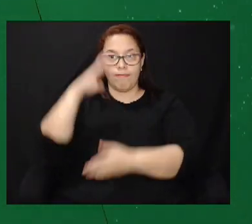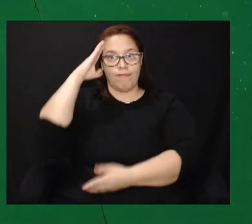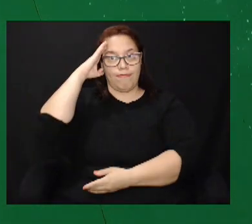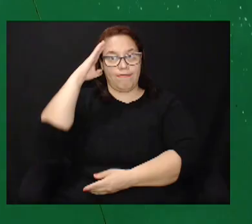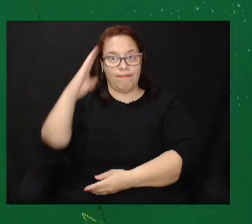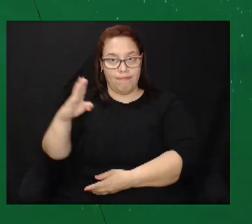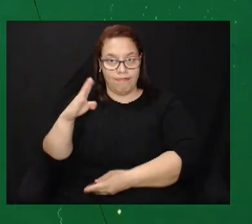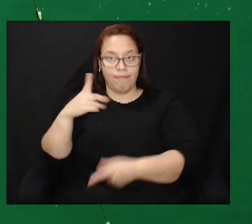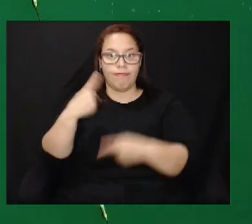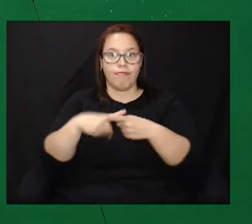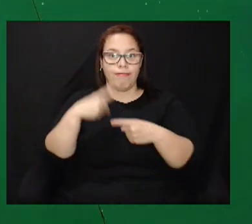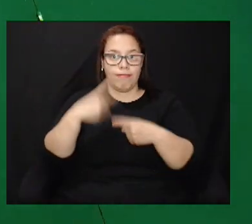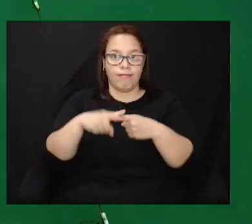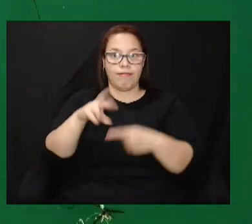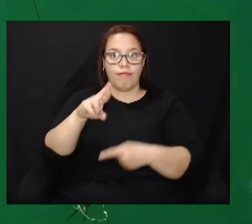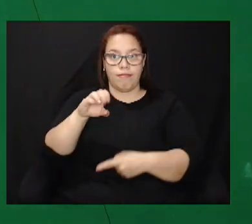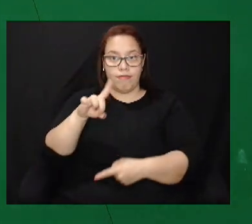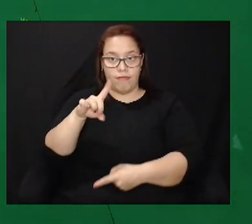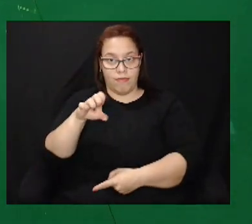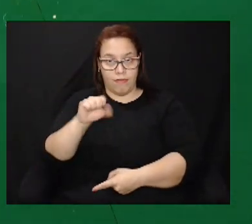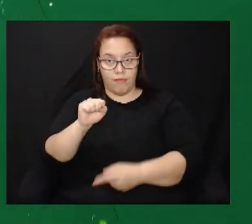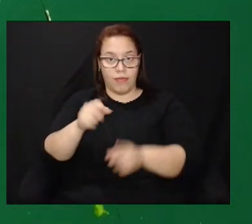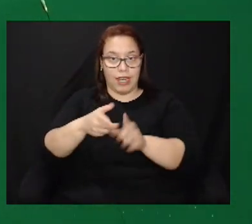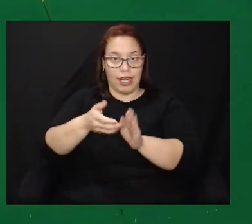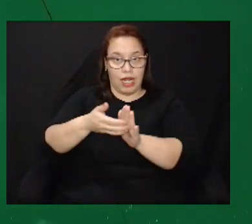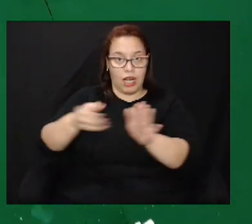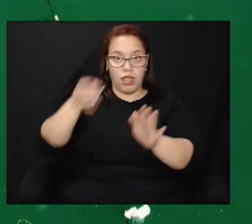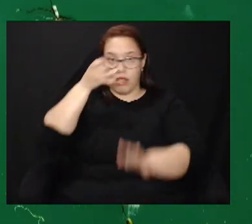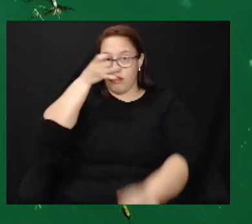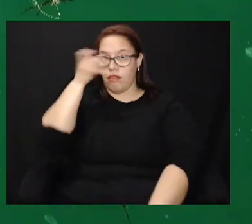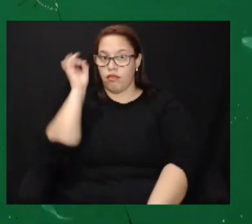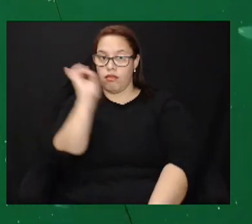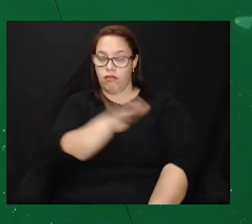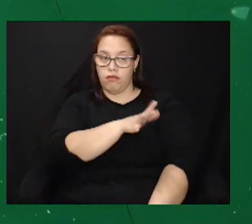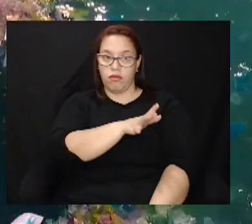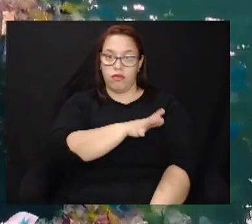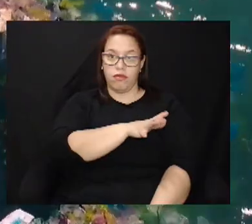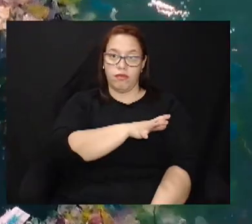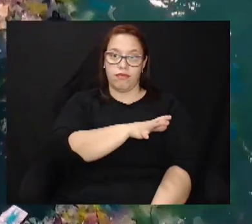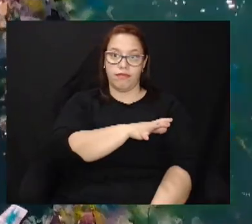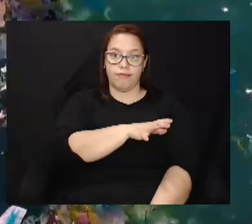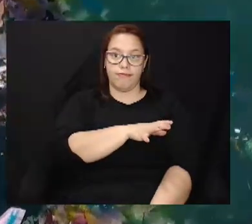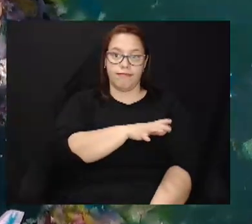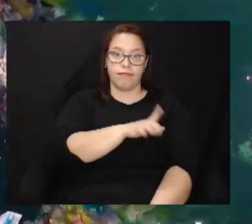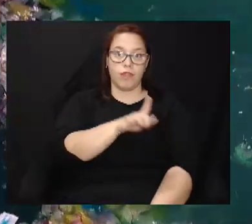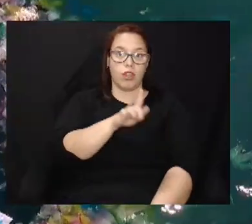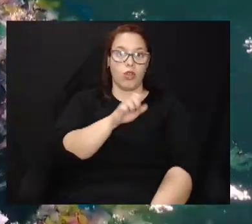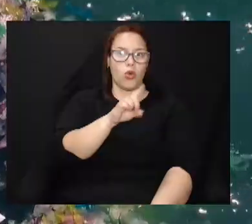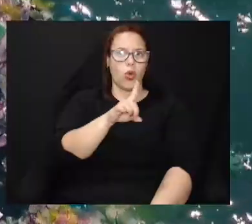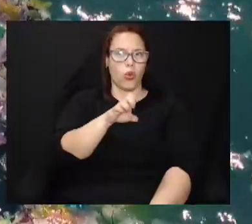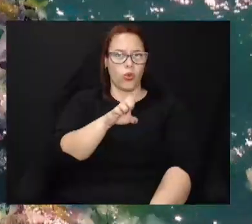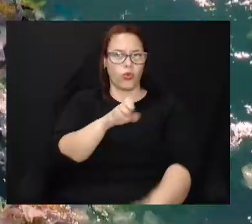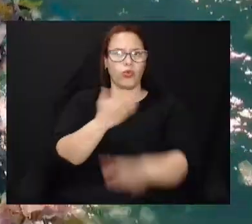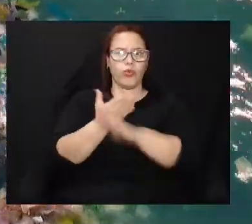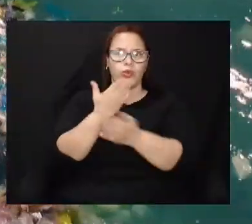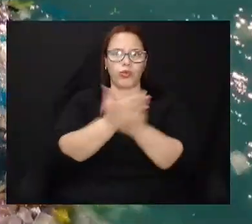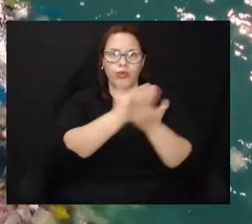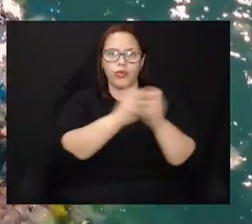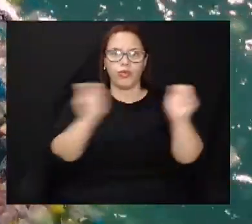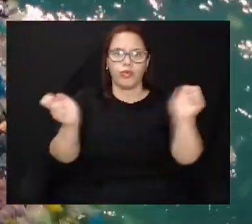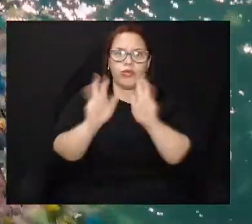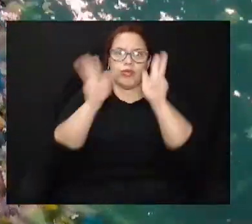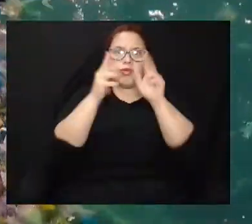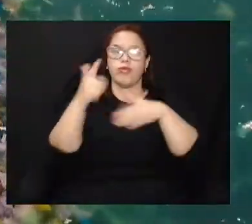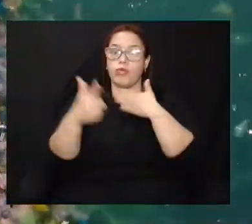causa das redes e linhas abandonadas conhecidos como Ghost Gear. O estudo também alerta para o papel do